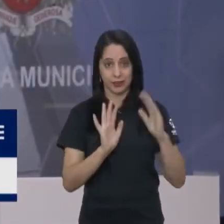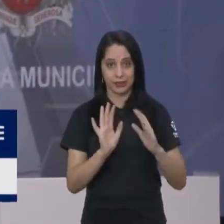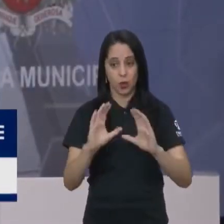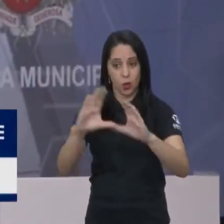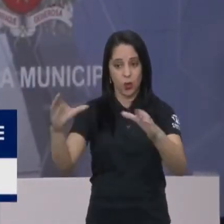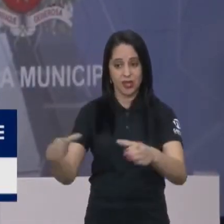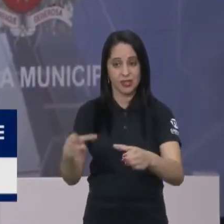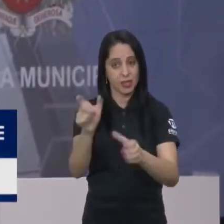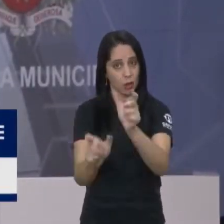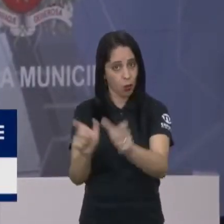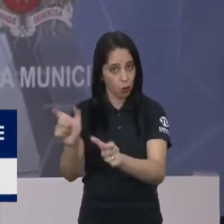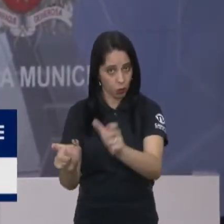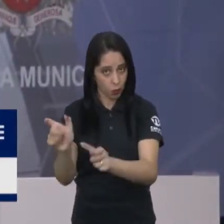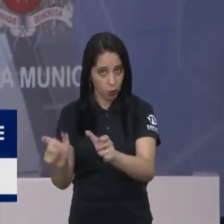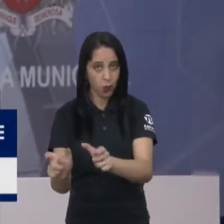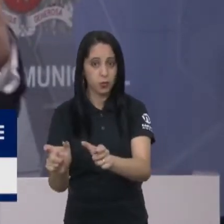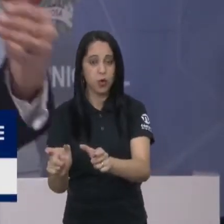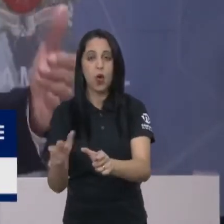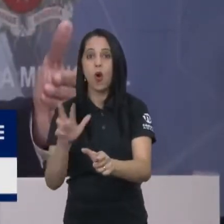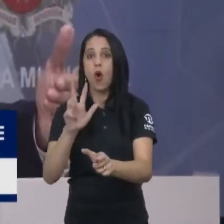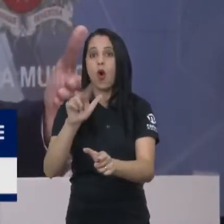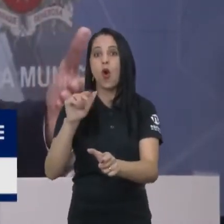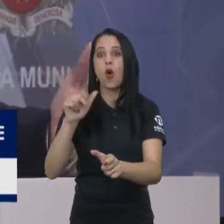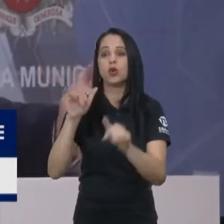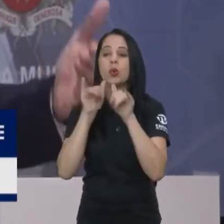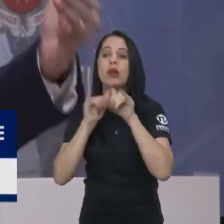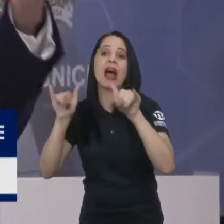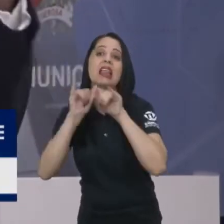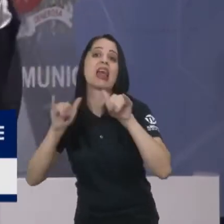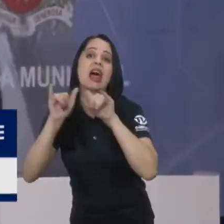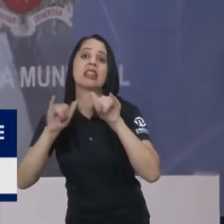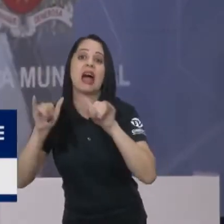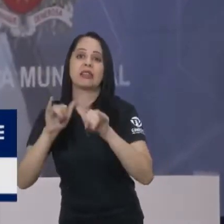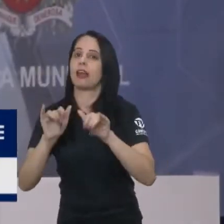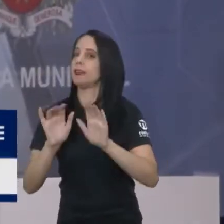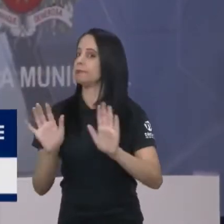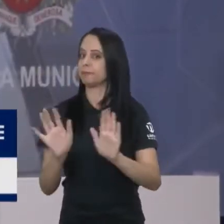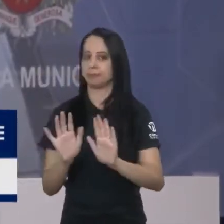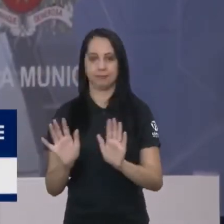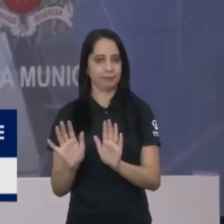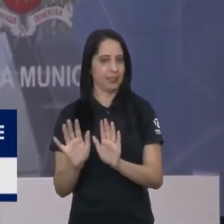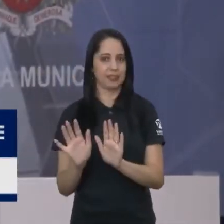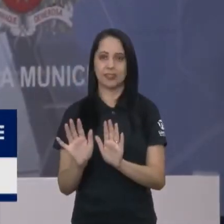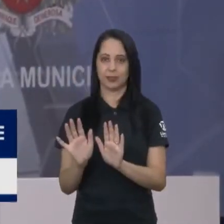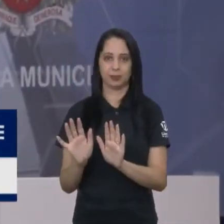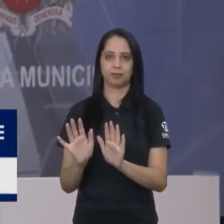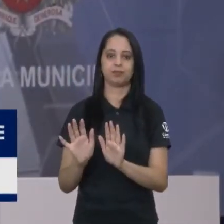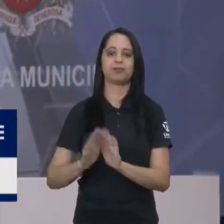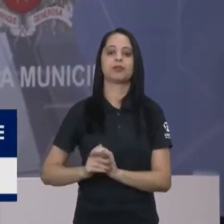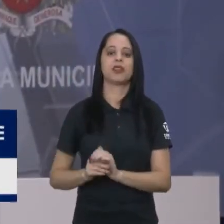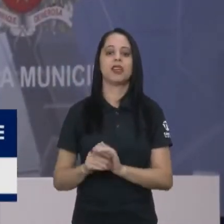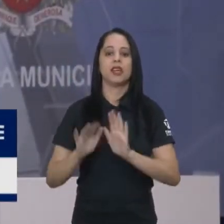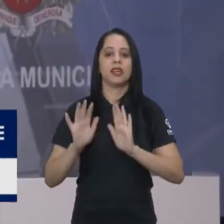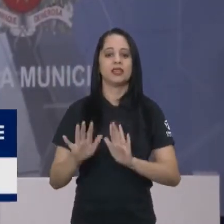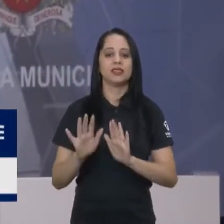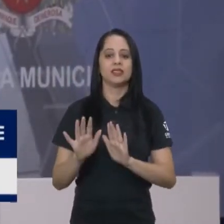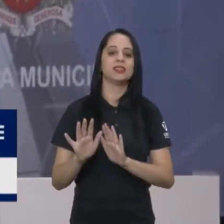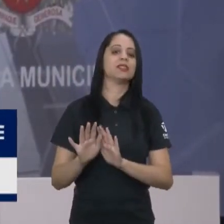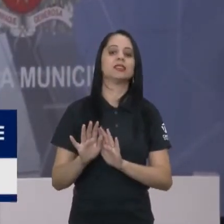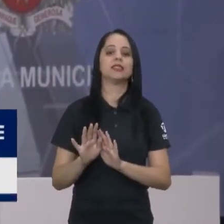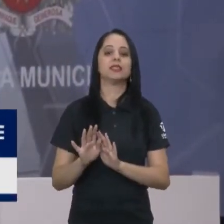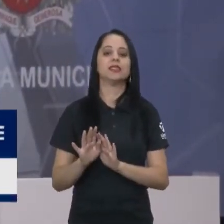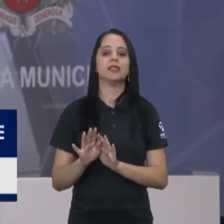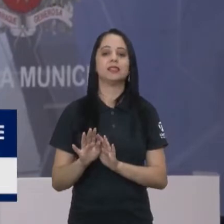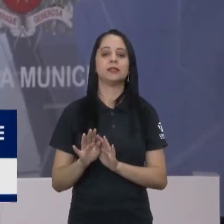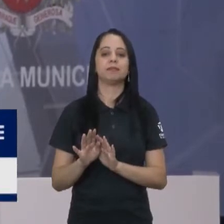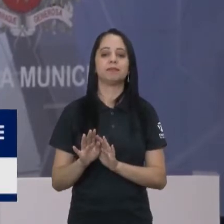jurídico, nada, né? De forma a gente avançar na negociação, de forma que o preço fosse o melhor possível para a cidade, e foi um dos primeiros casos de subfaturamento